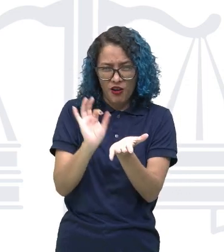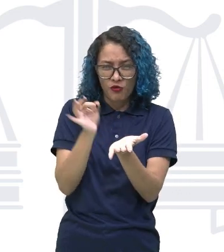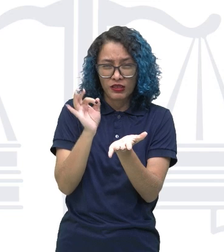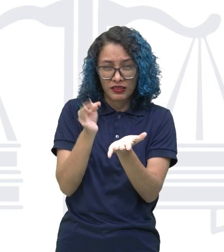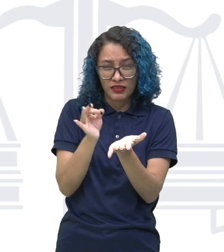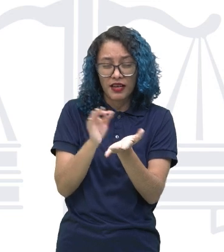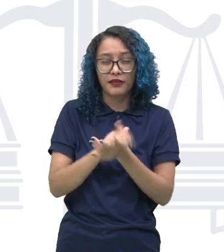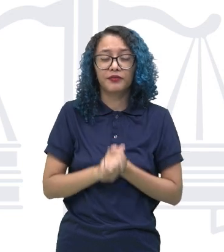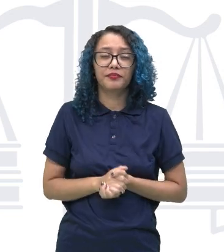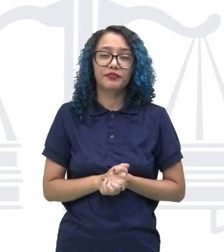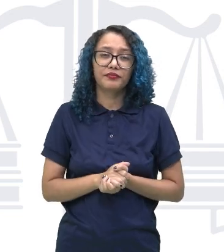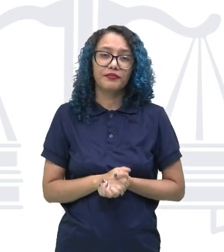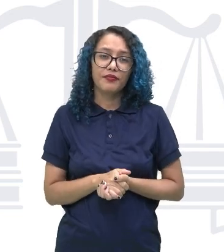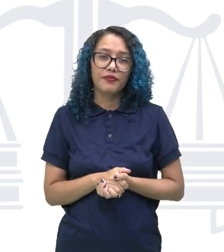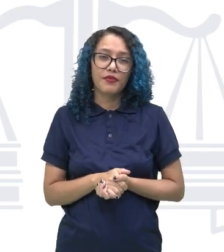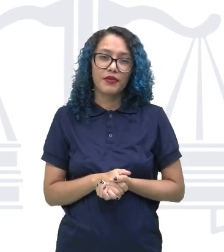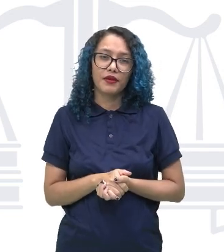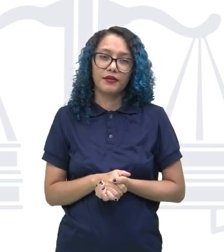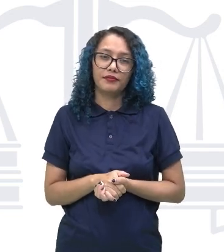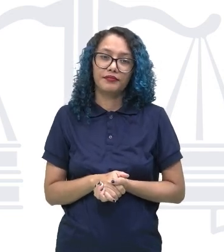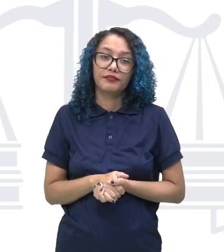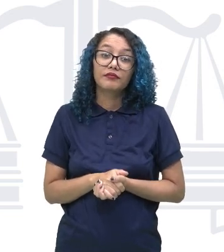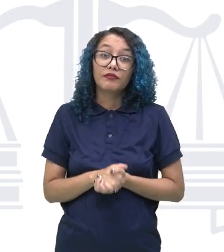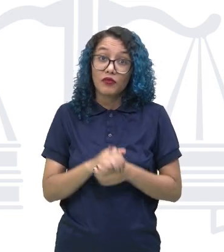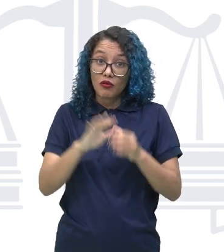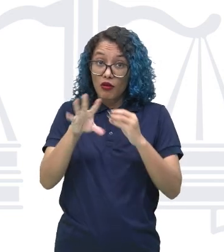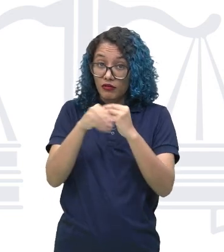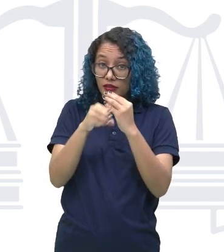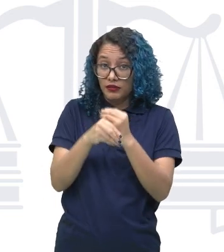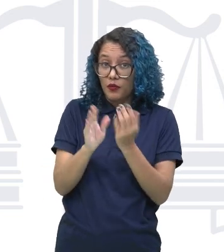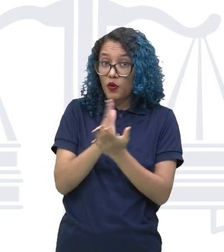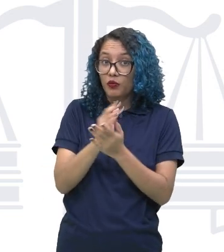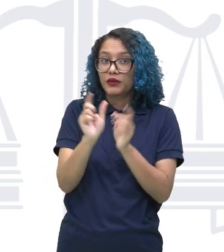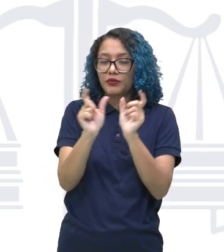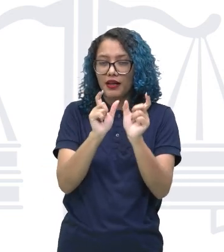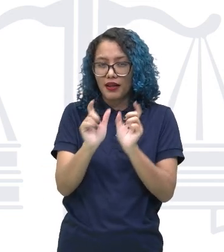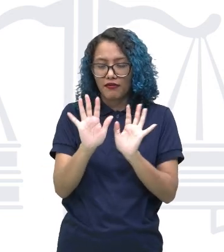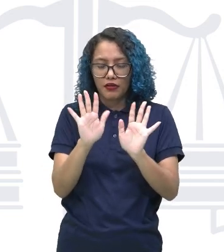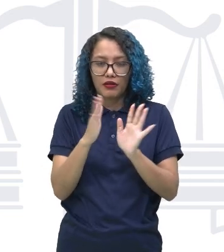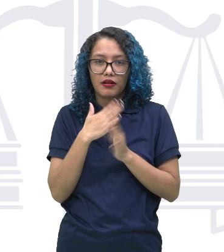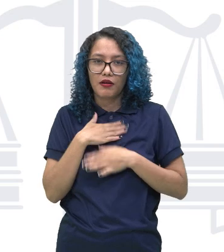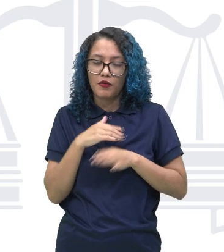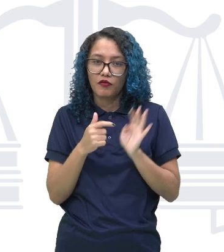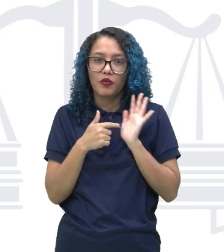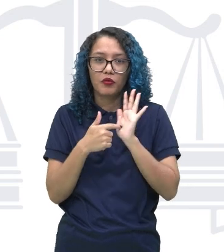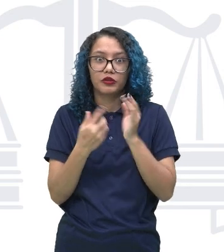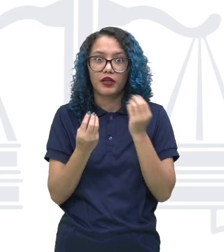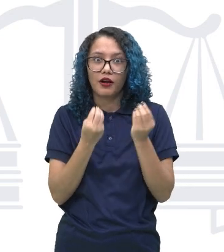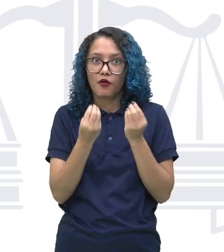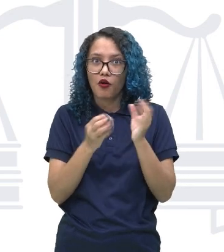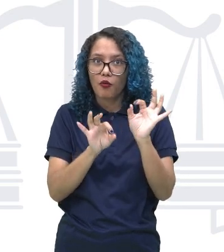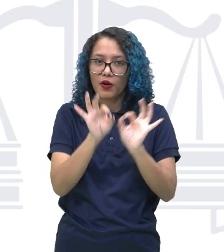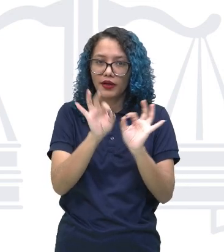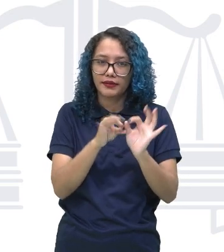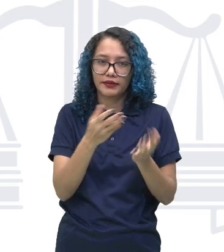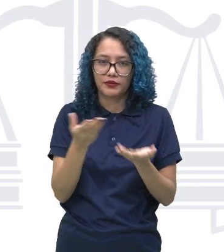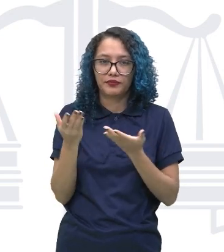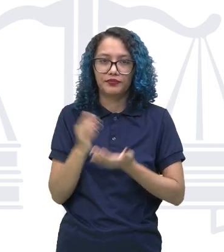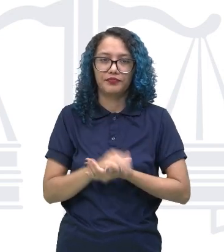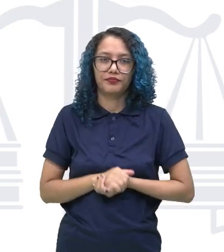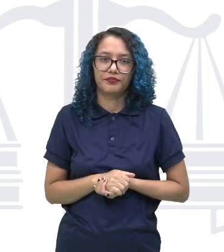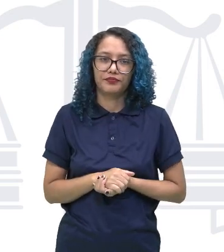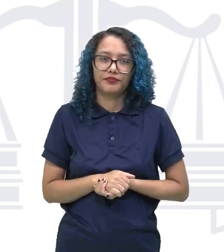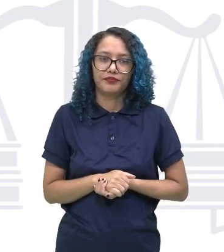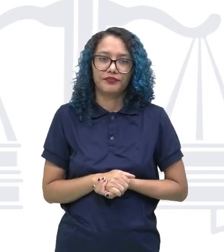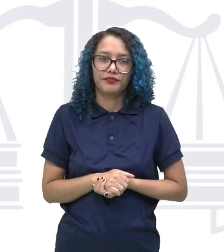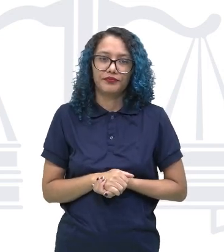Nós colocamos algumas palavras a mais. Por quê? Vamos visualizar agora como é que ficou essa reorganização. Nós